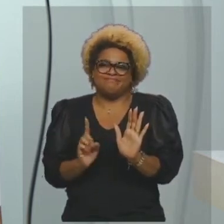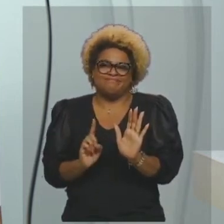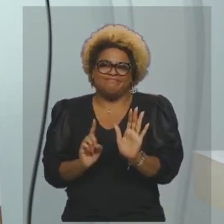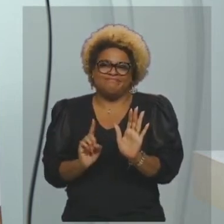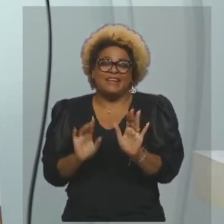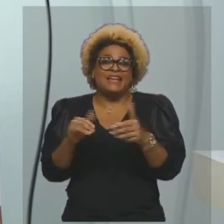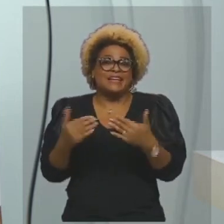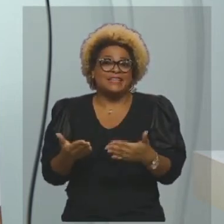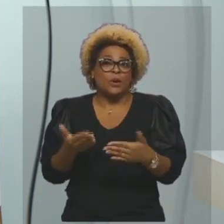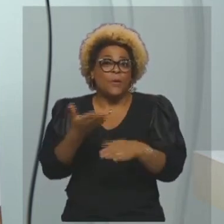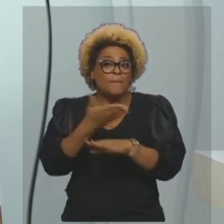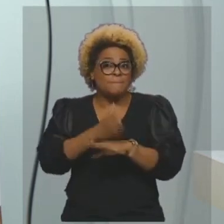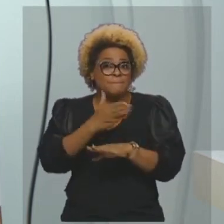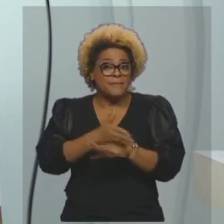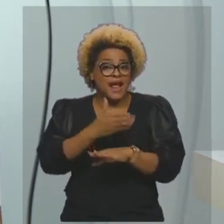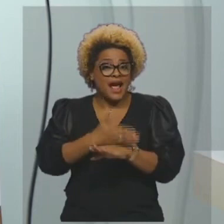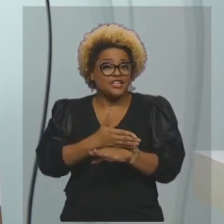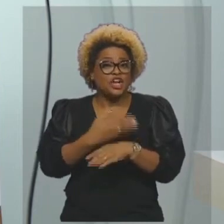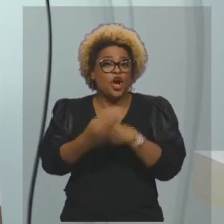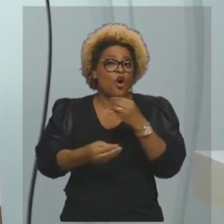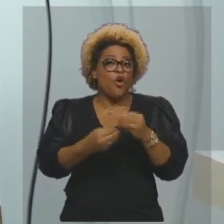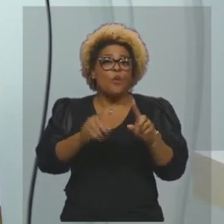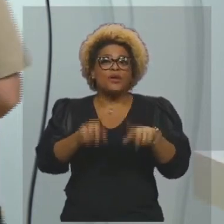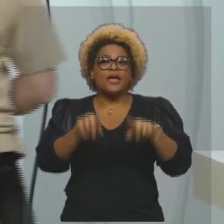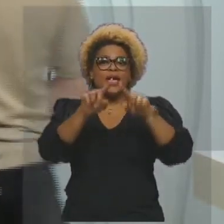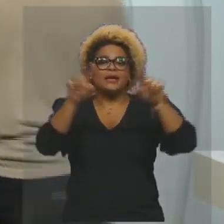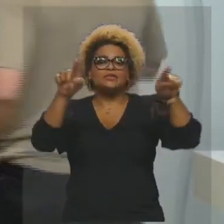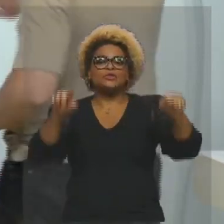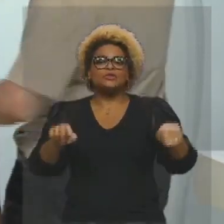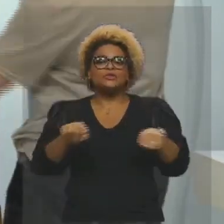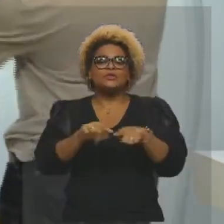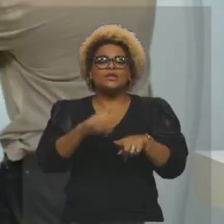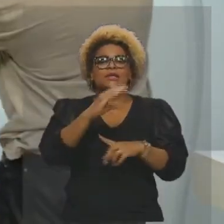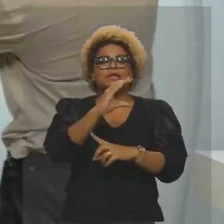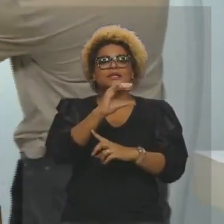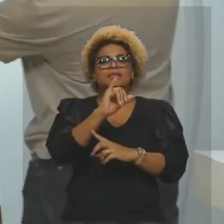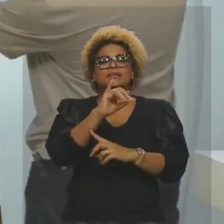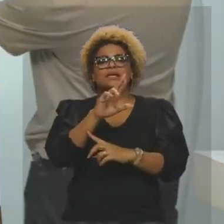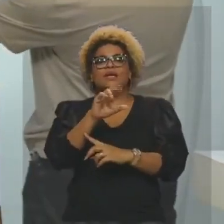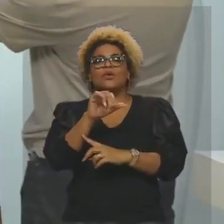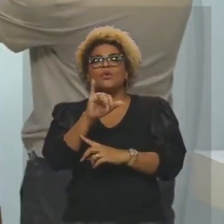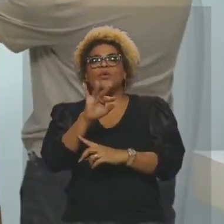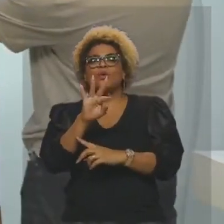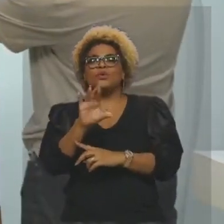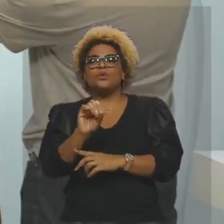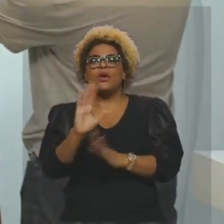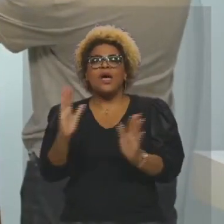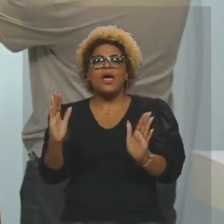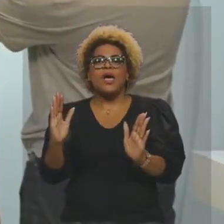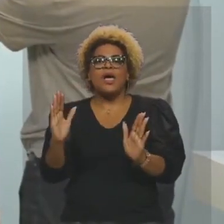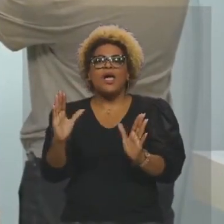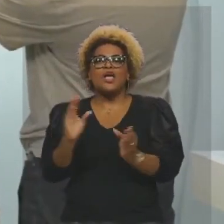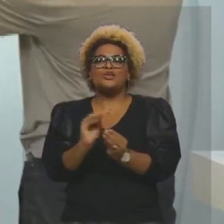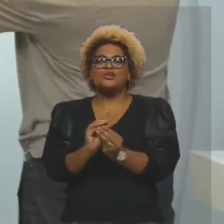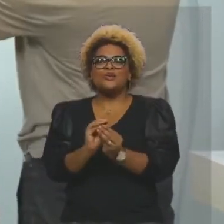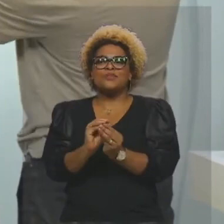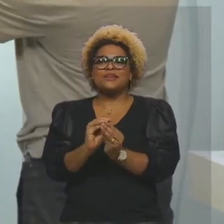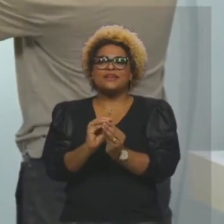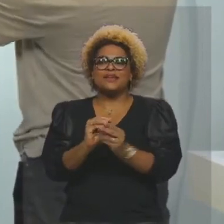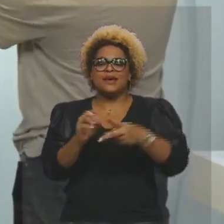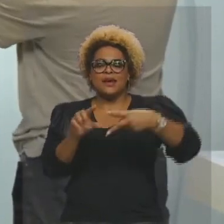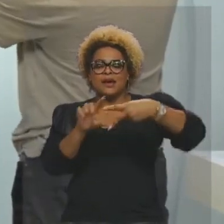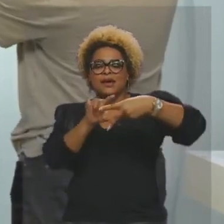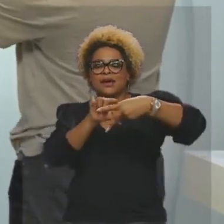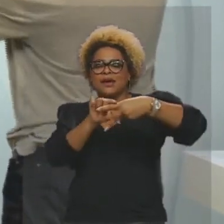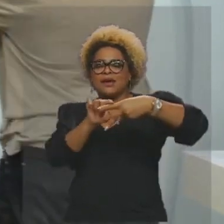o meu circuito, gente, ele é isso aqui, ó. Eu vou até pôr a mão aqui só para vocês verem melhor. Meu circuito se resume a isso aqui, ó. Esses dois